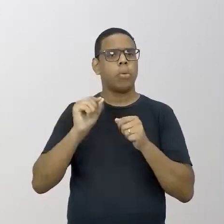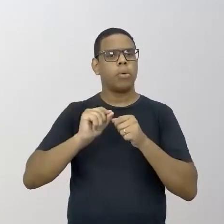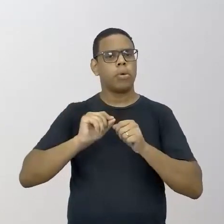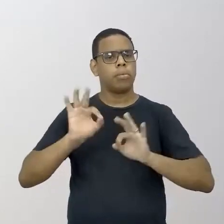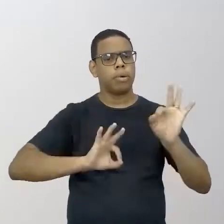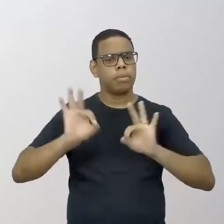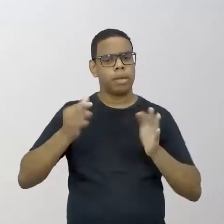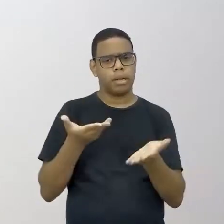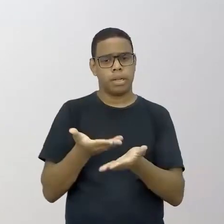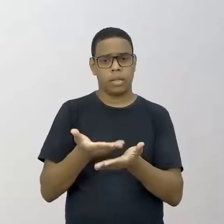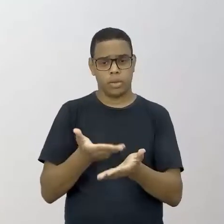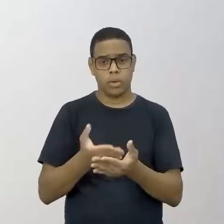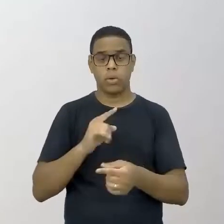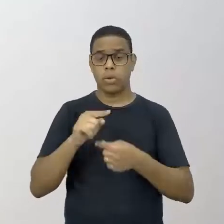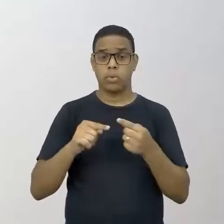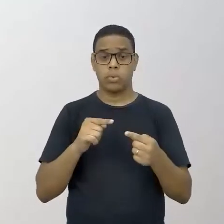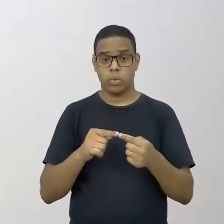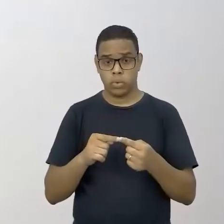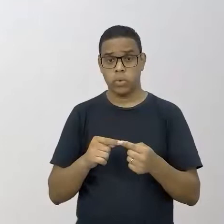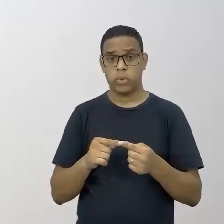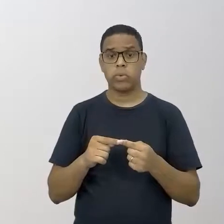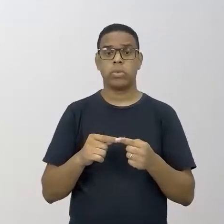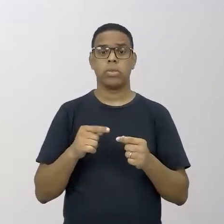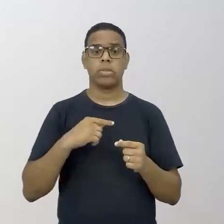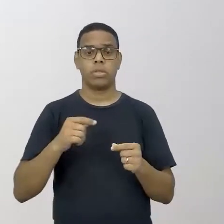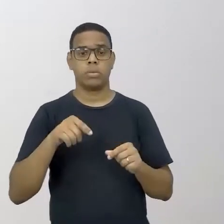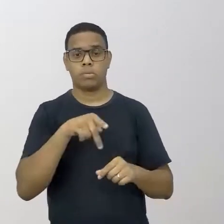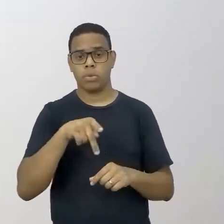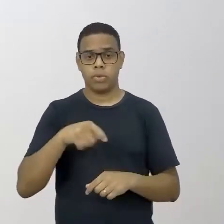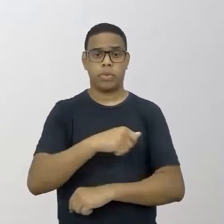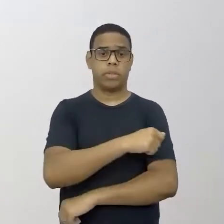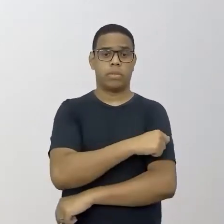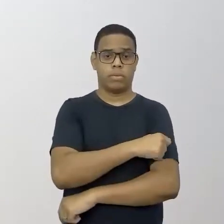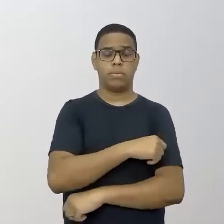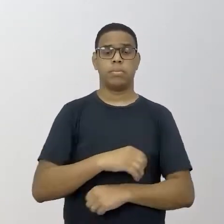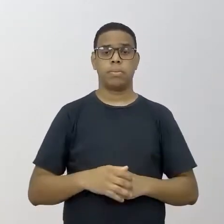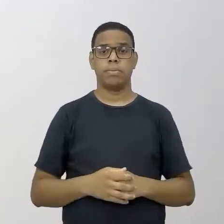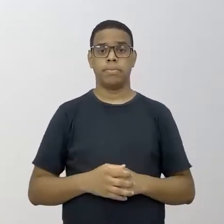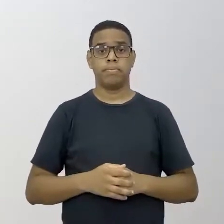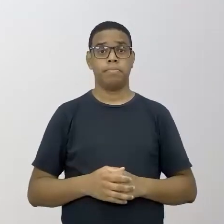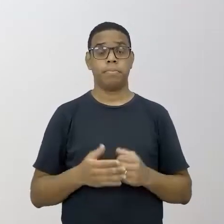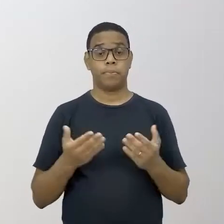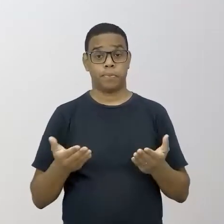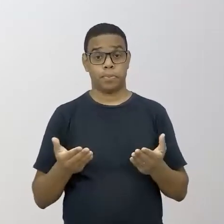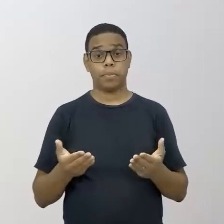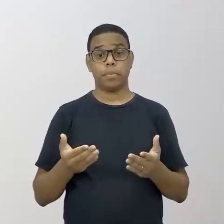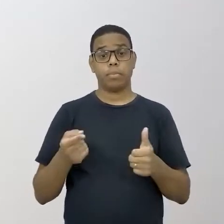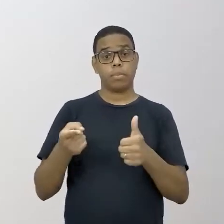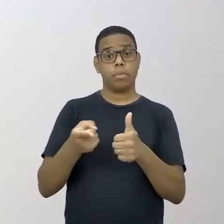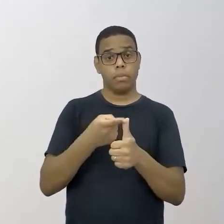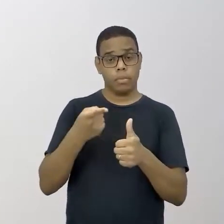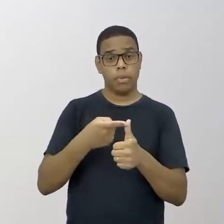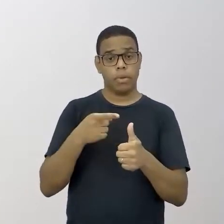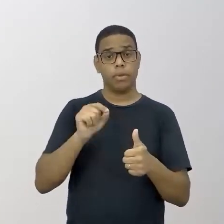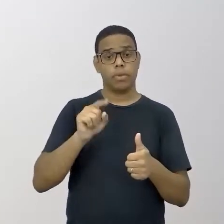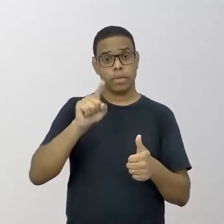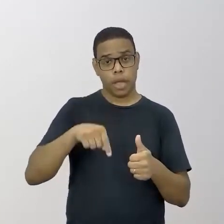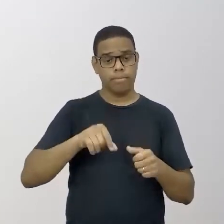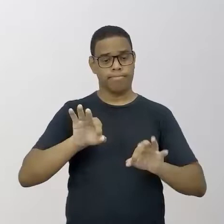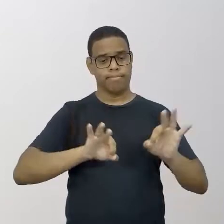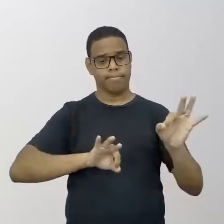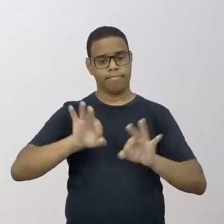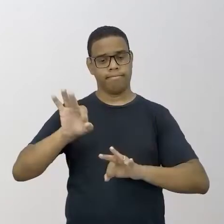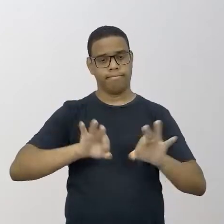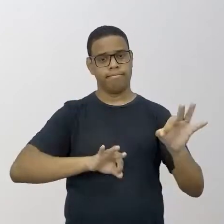essa, que o propósito é fazer um deslocamento entre professor e estudante. Então, a primeira coisa é justamente